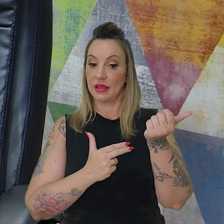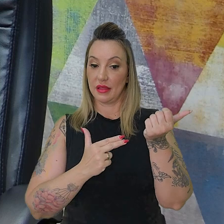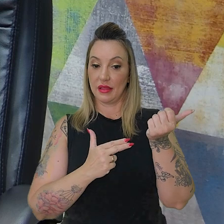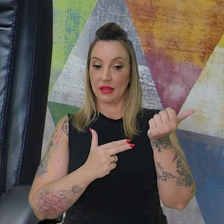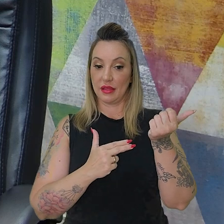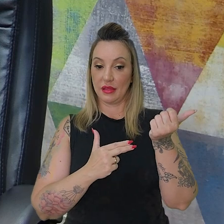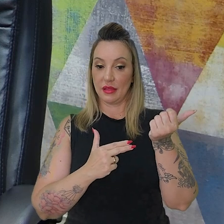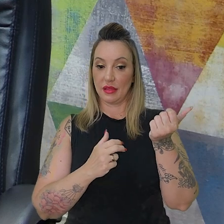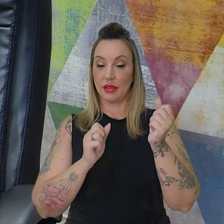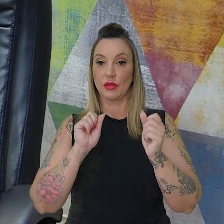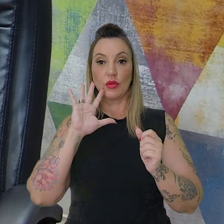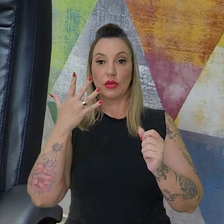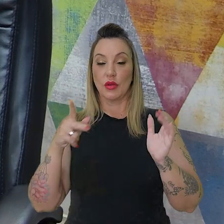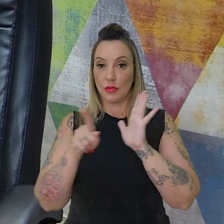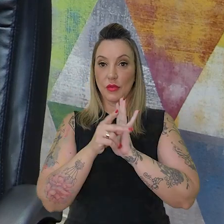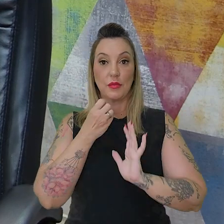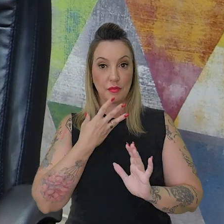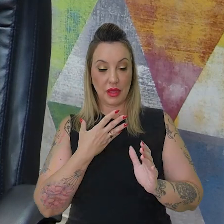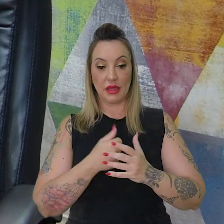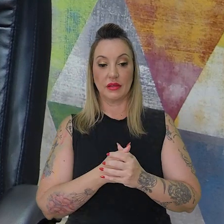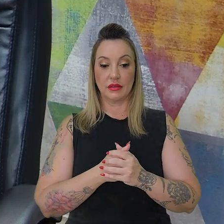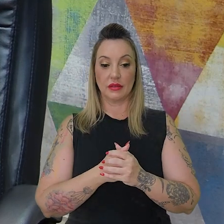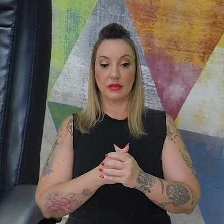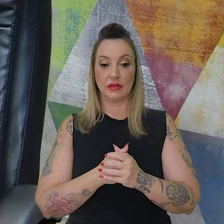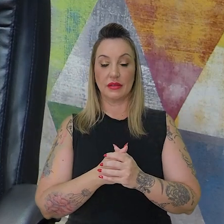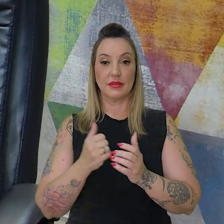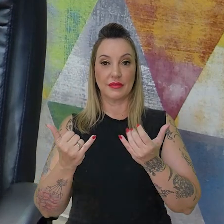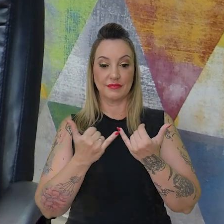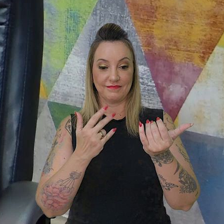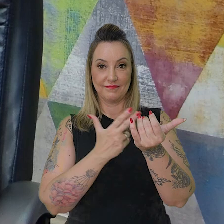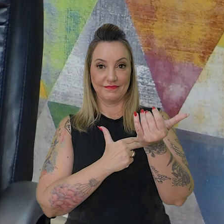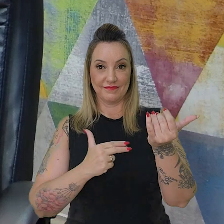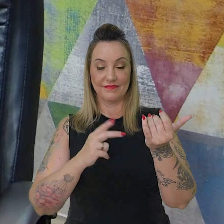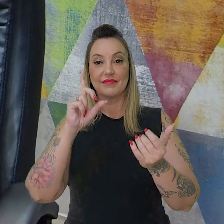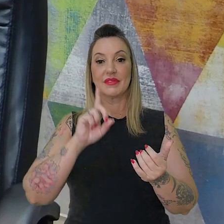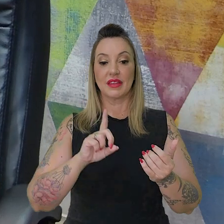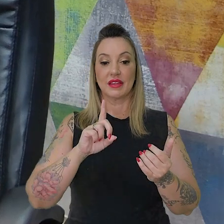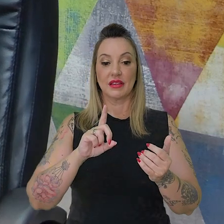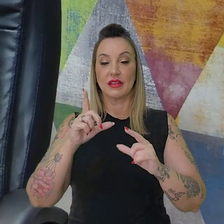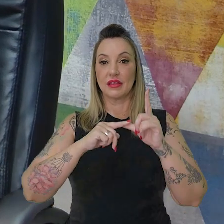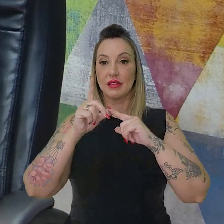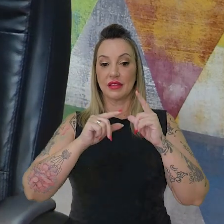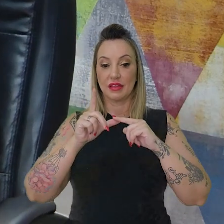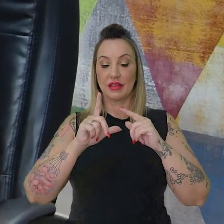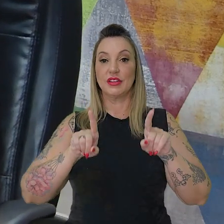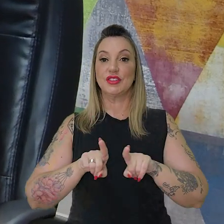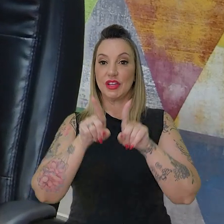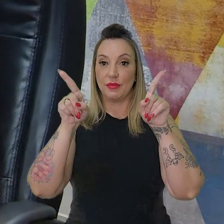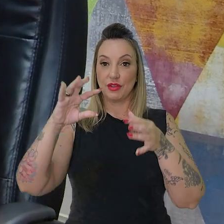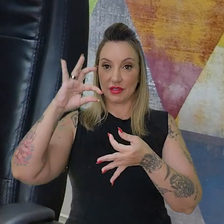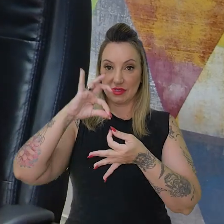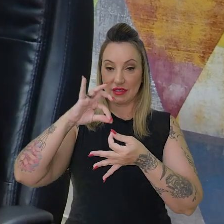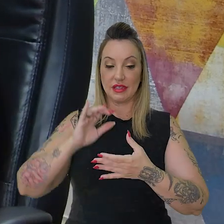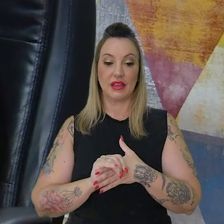escrito tudo acontece para o bem e tá aparecendo também uma tatuagem no meu braço direito com uma constelação de gêmeos eu acho